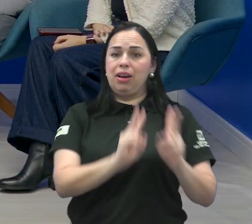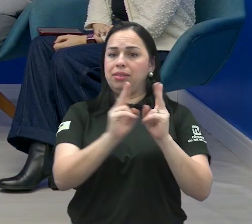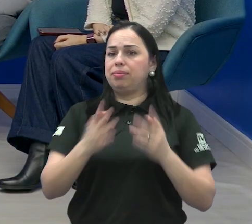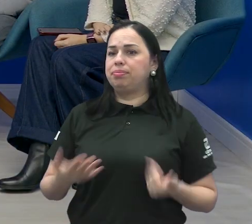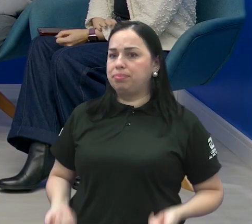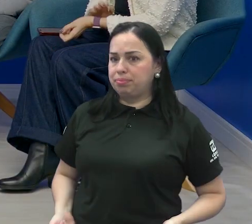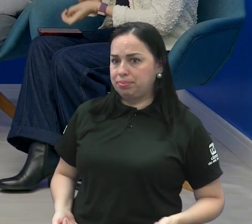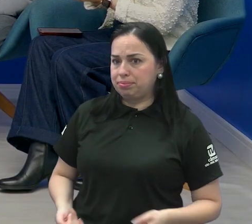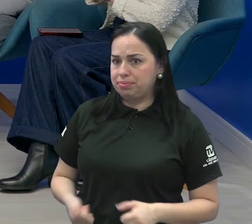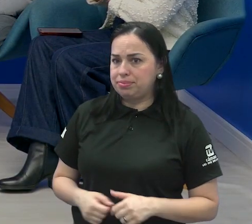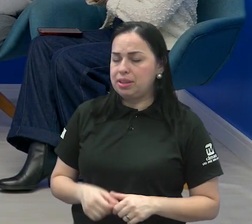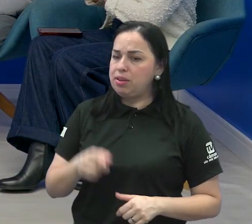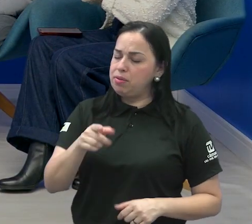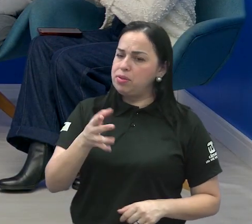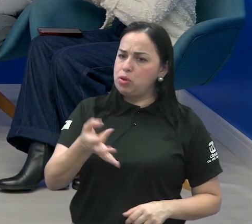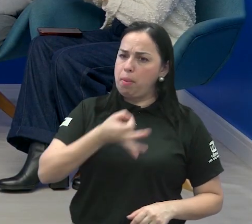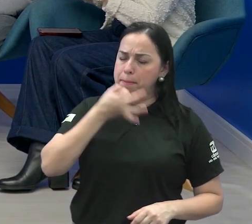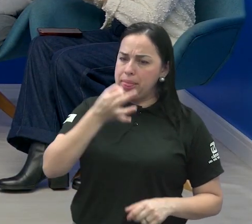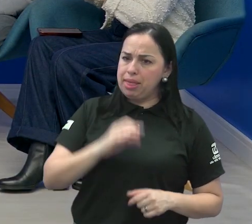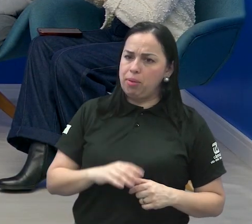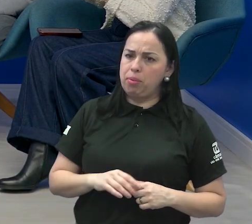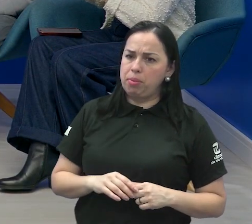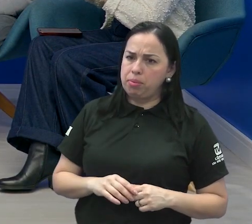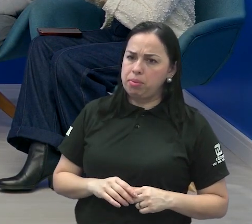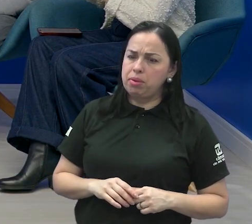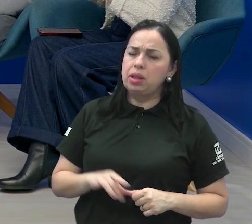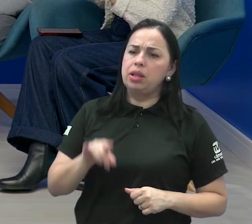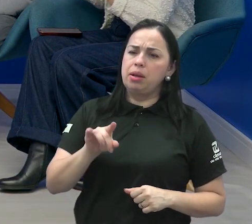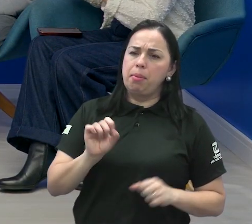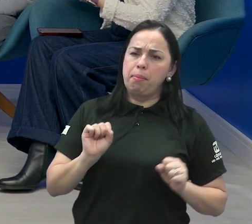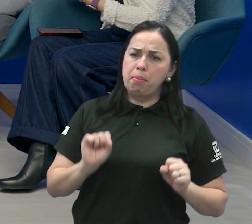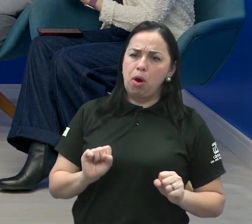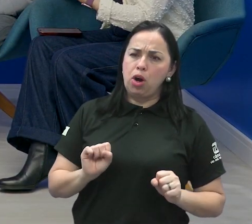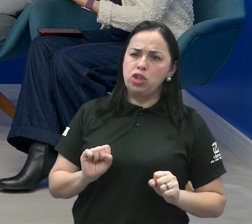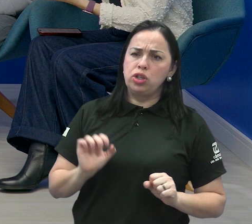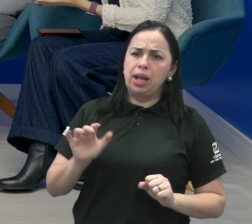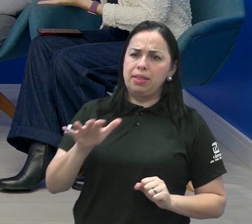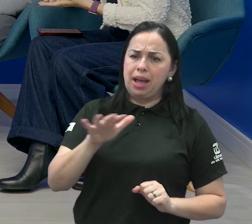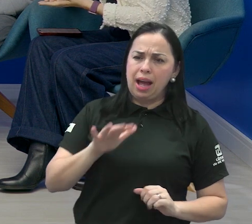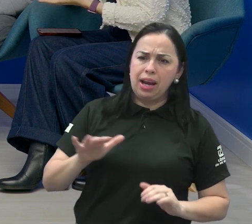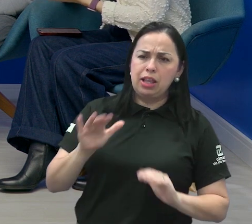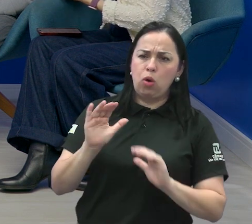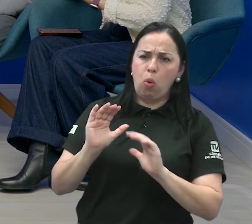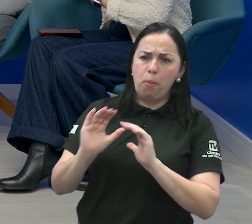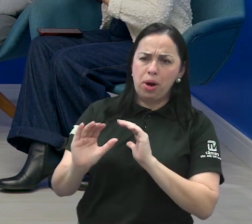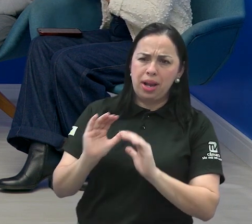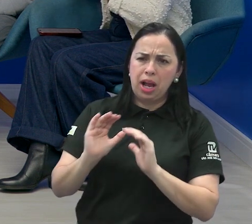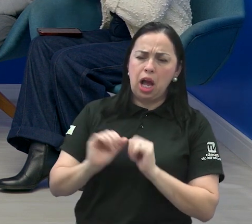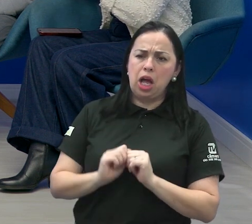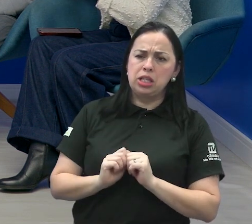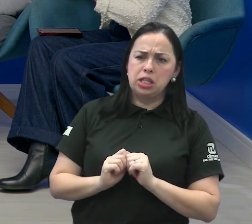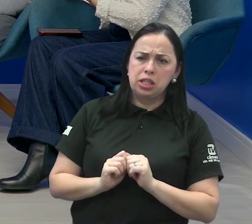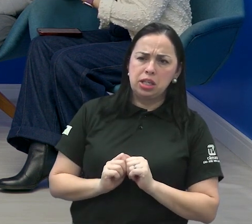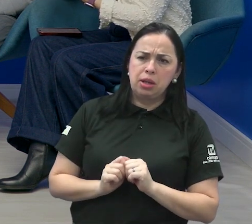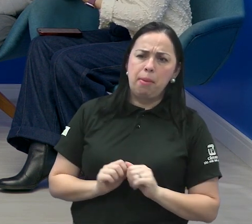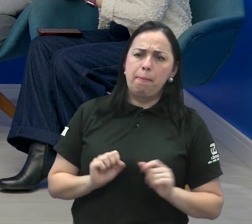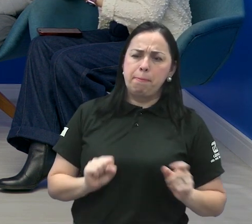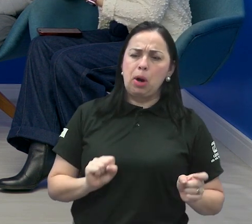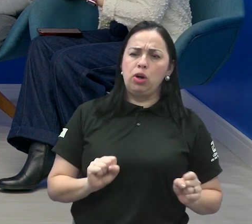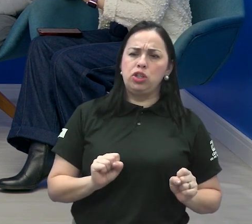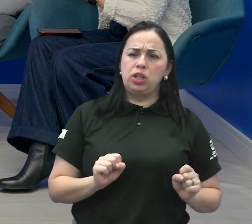decolonial. Professora, a senhora acredita que isso também pode acontecer no campo da comunicação e de você ter condições